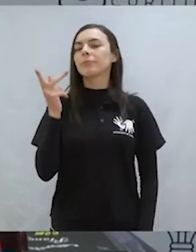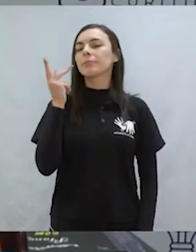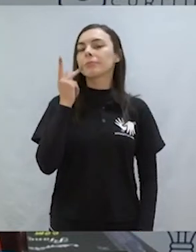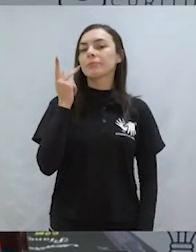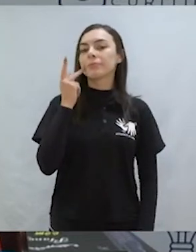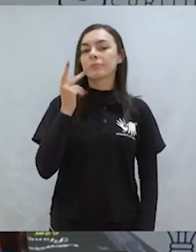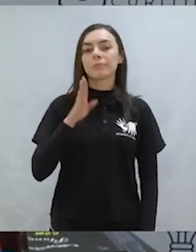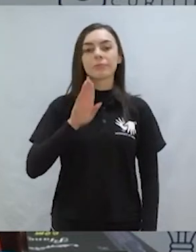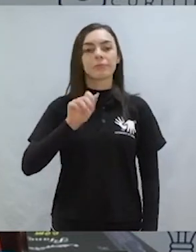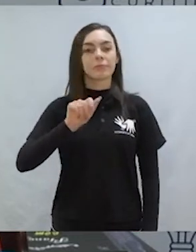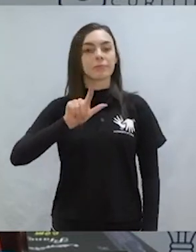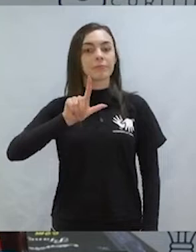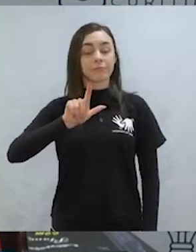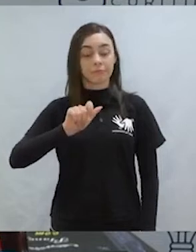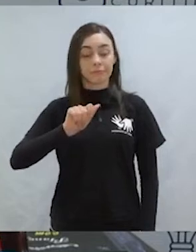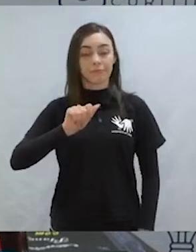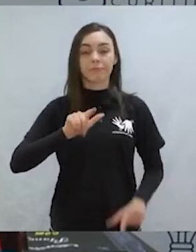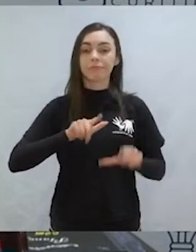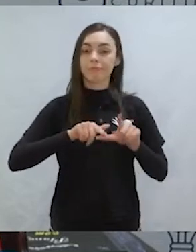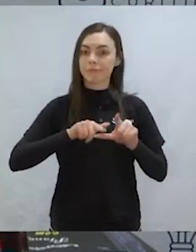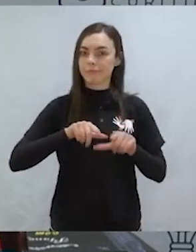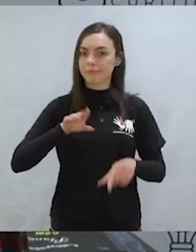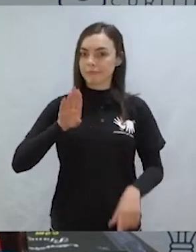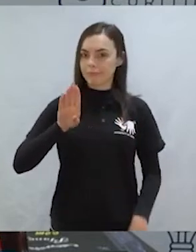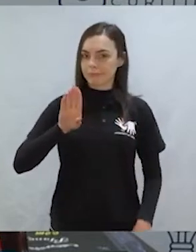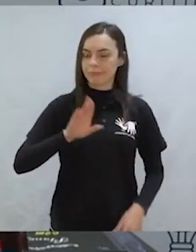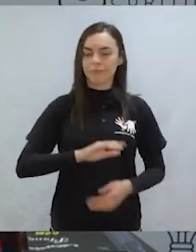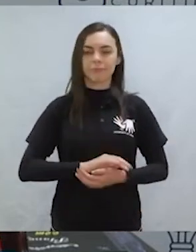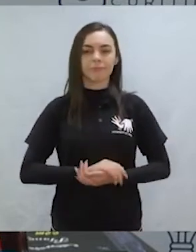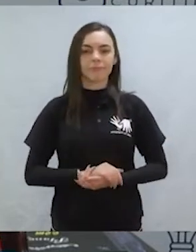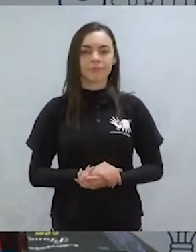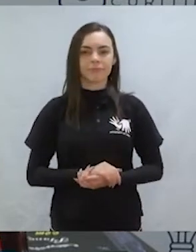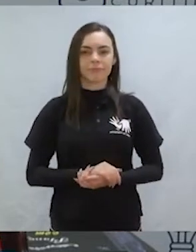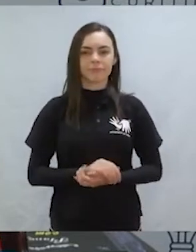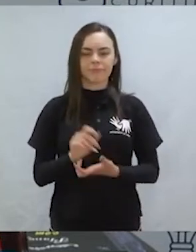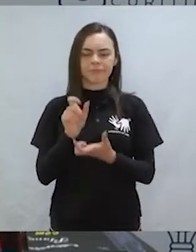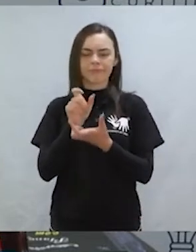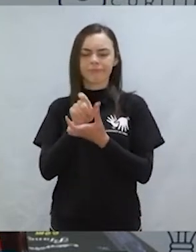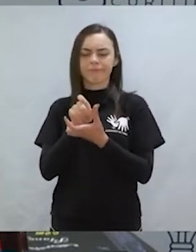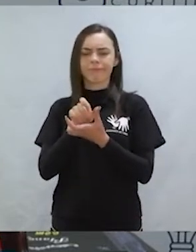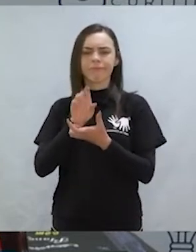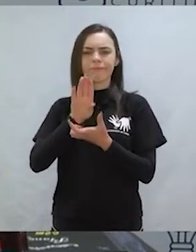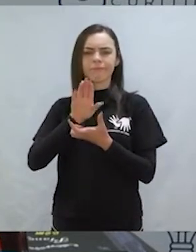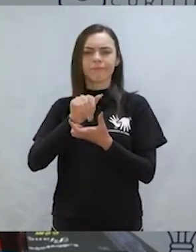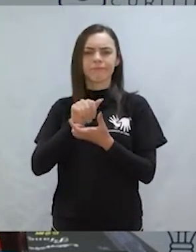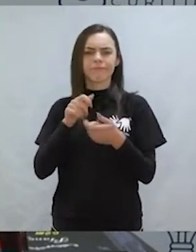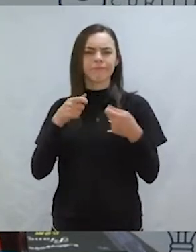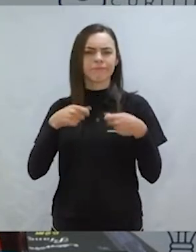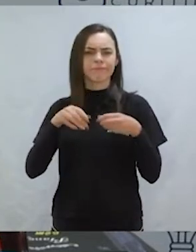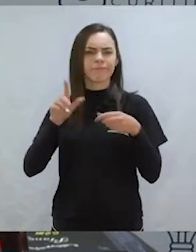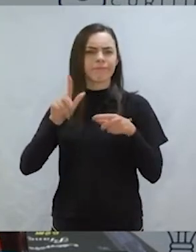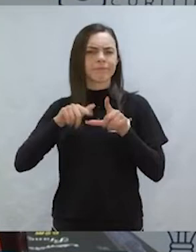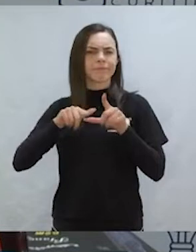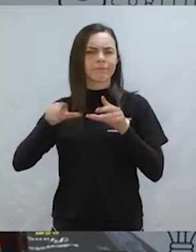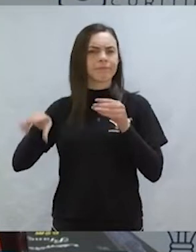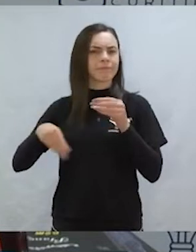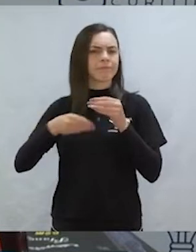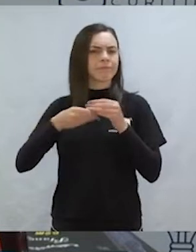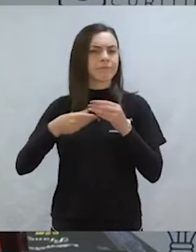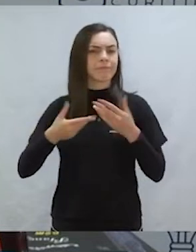B de bala. É a letrinha B. Mas para formar o ba, o que que eu